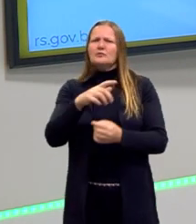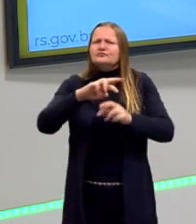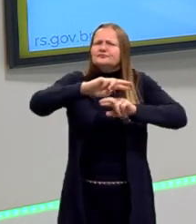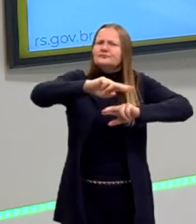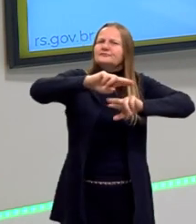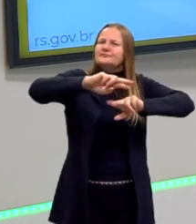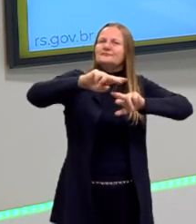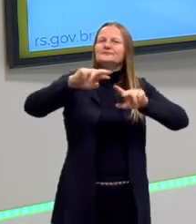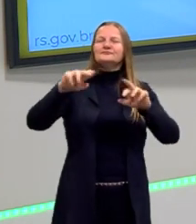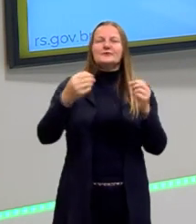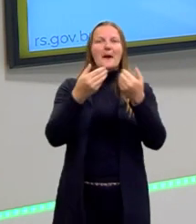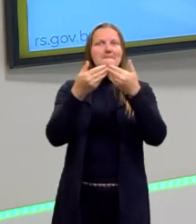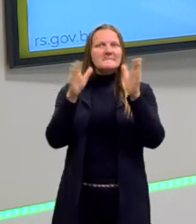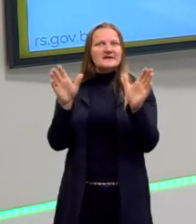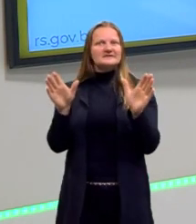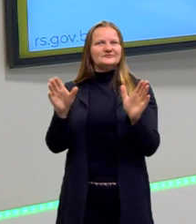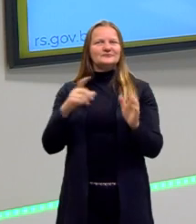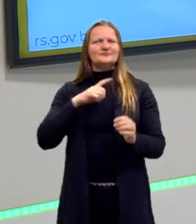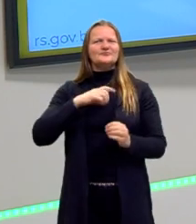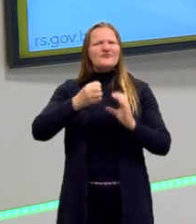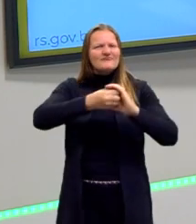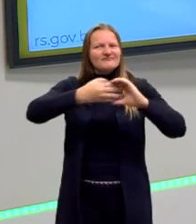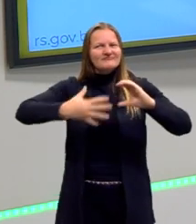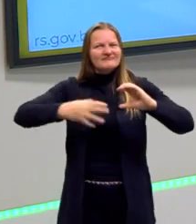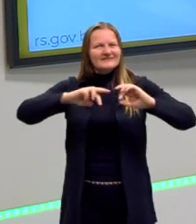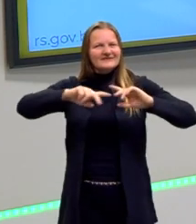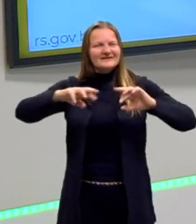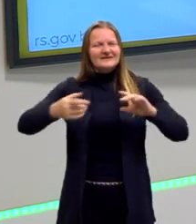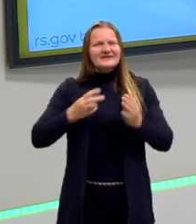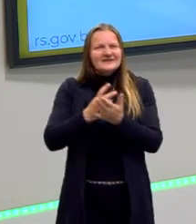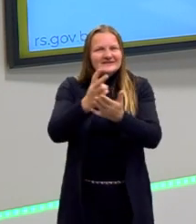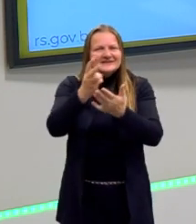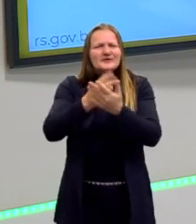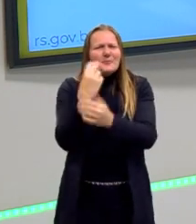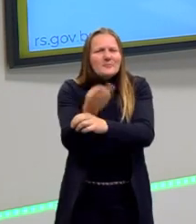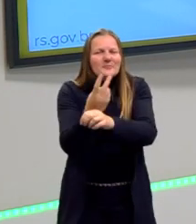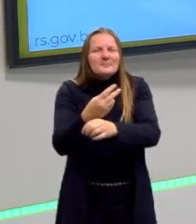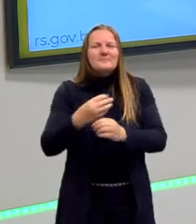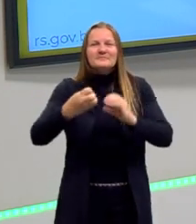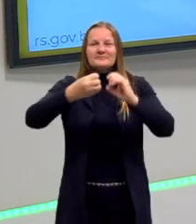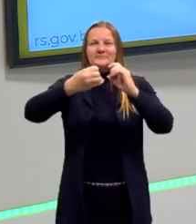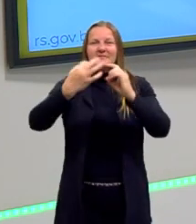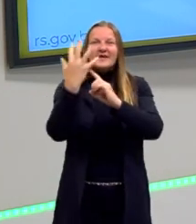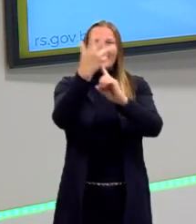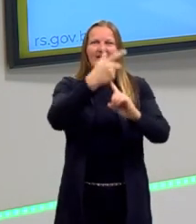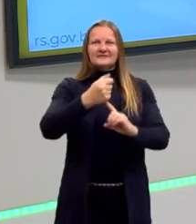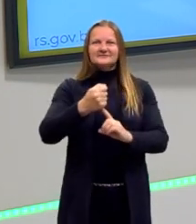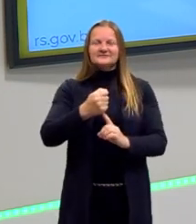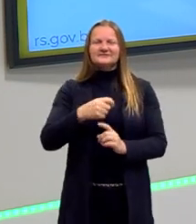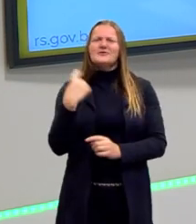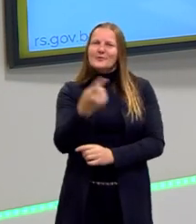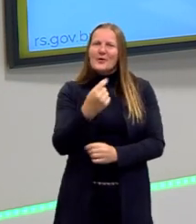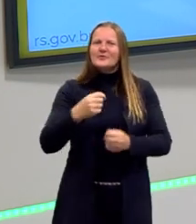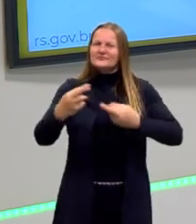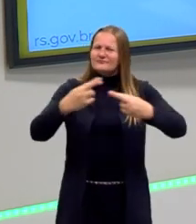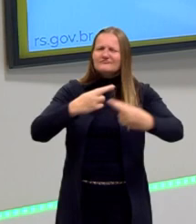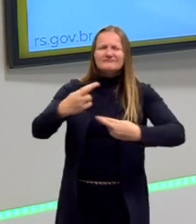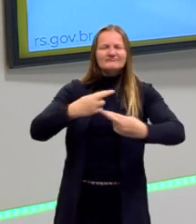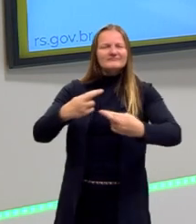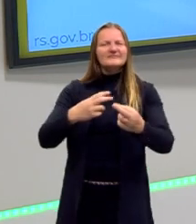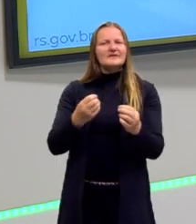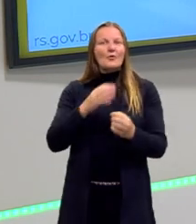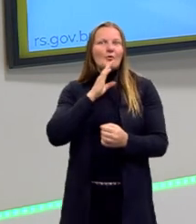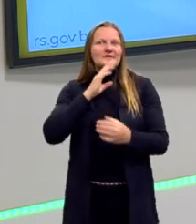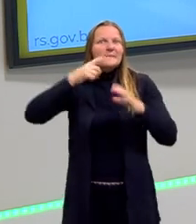de ficar um pouco aberto é que nos instiga essa constante busca pela arte mas nós precisamos então estarmos interados vai ser